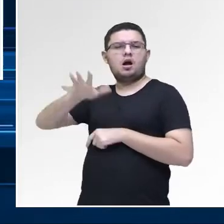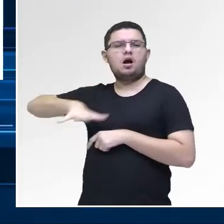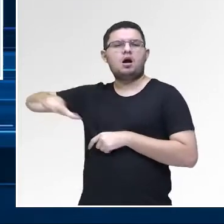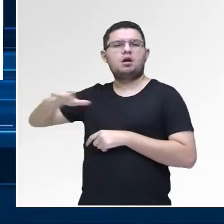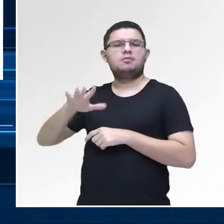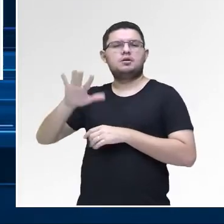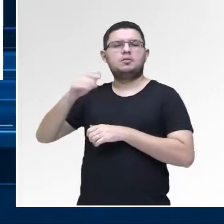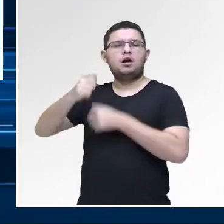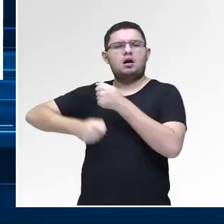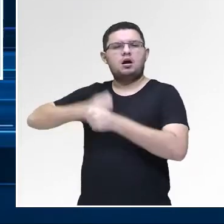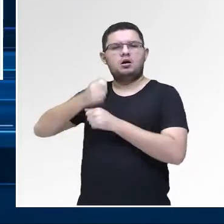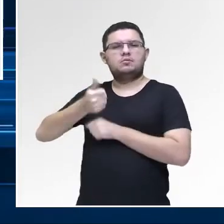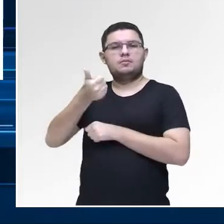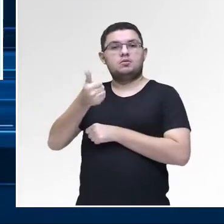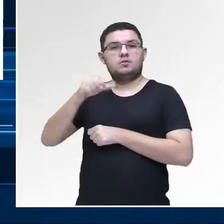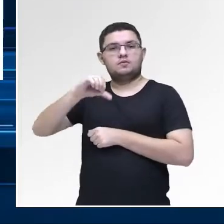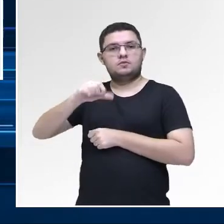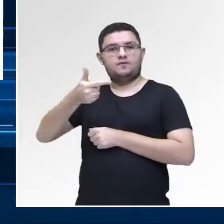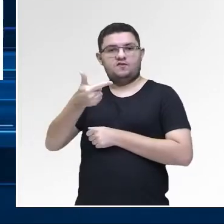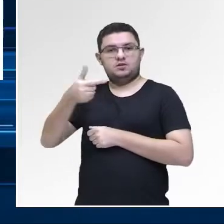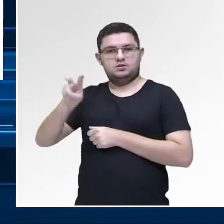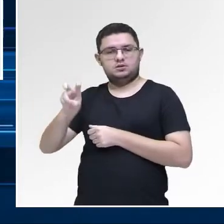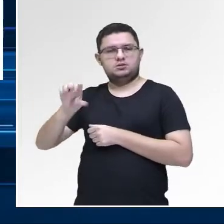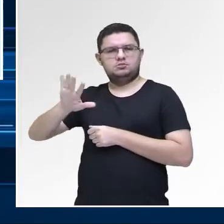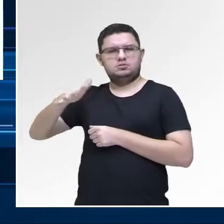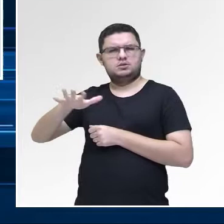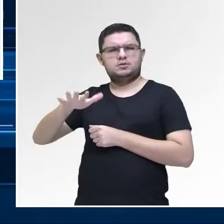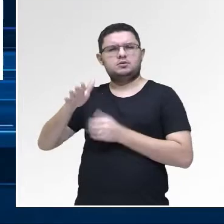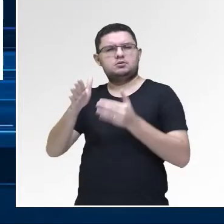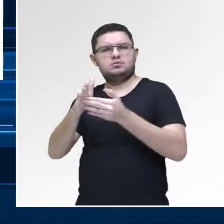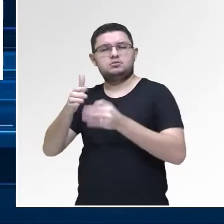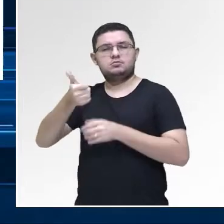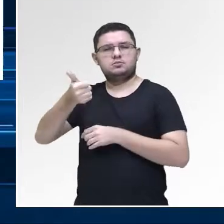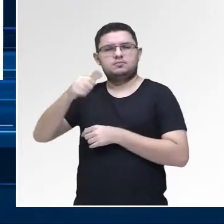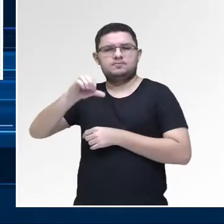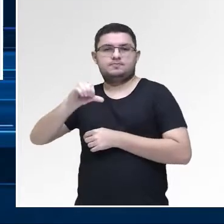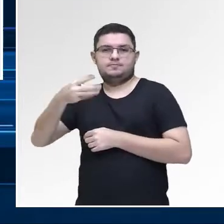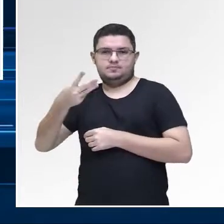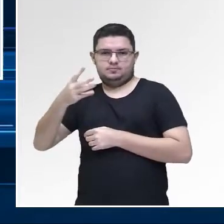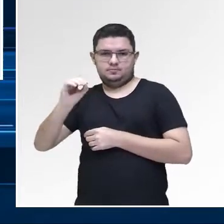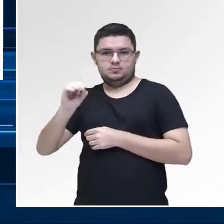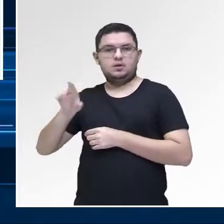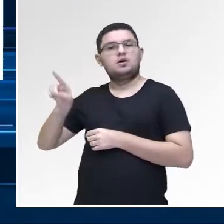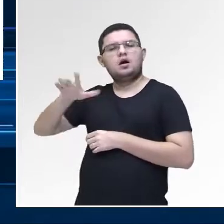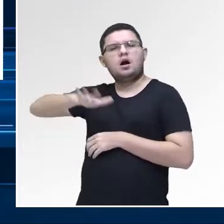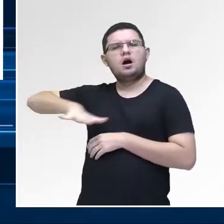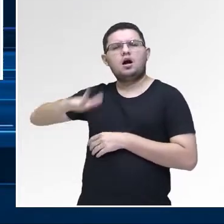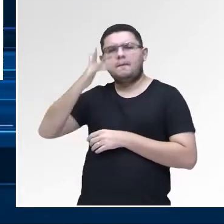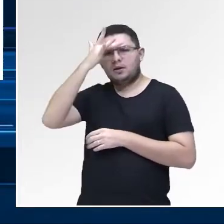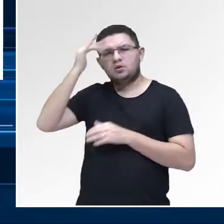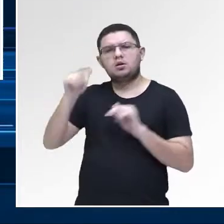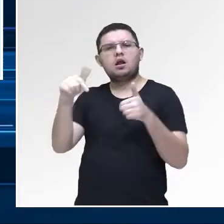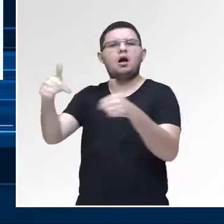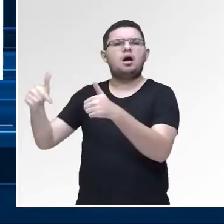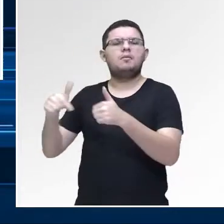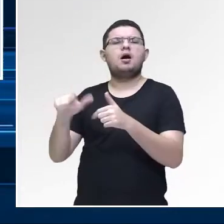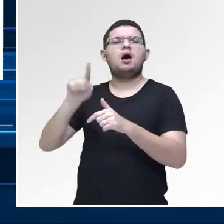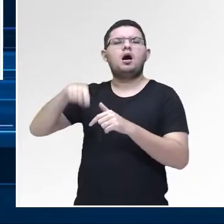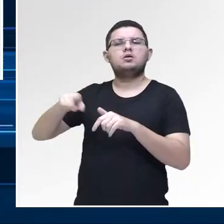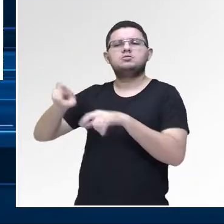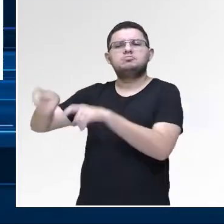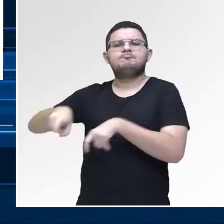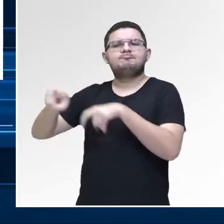1925, 1930, de trabalhadores rurais e numa área de lavoura, tá?